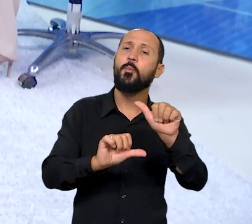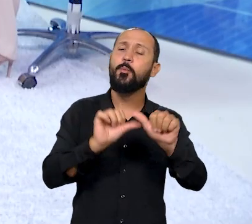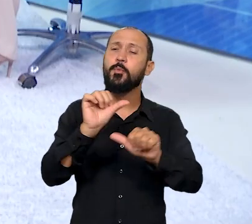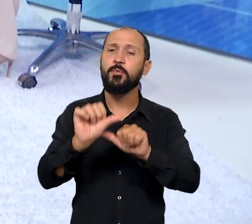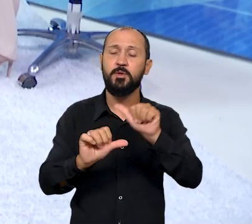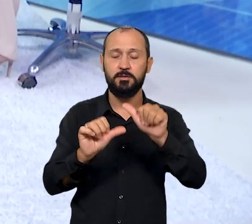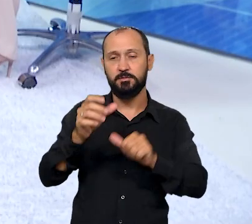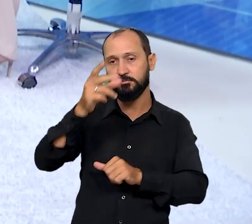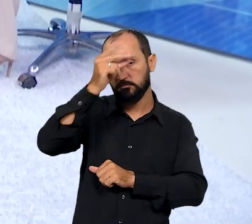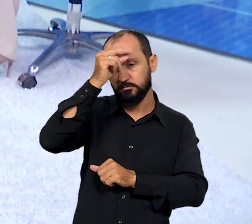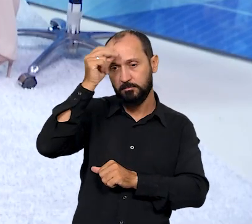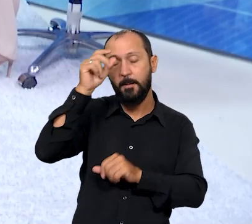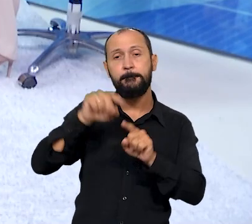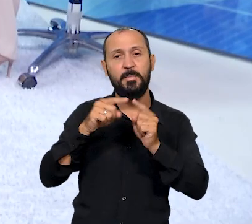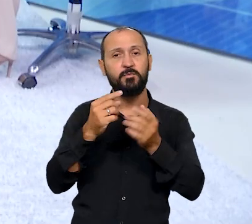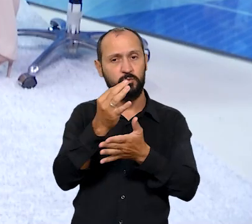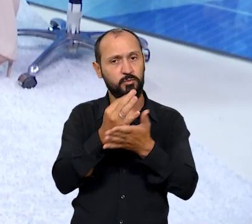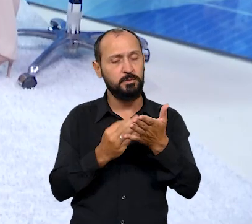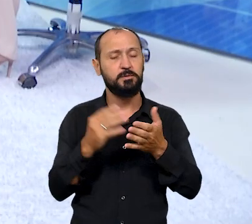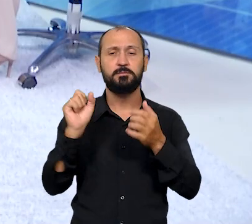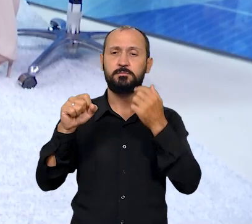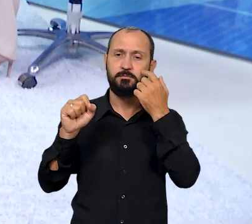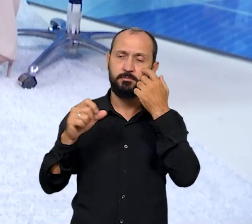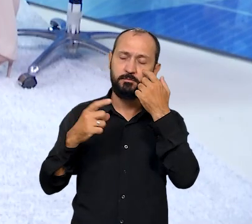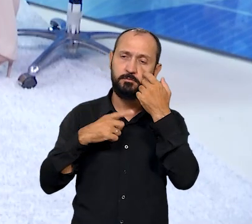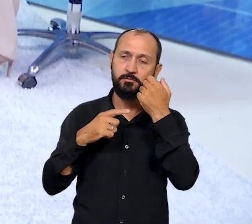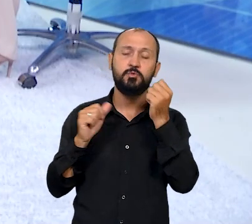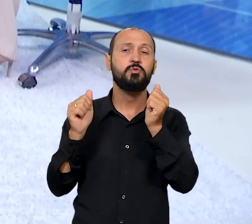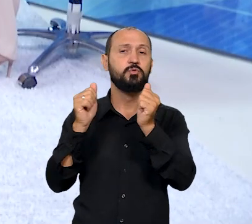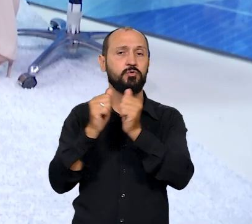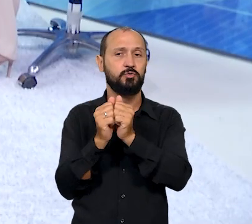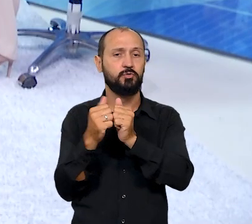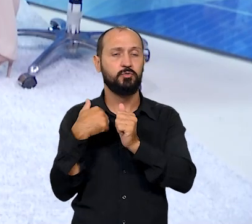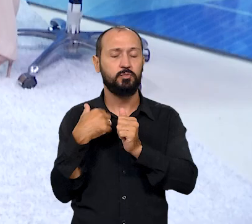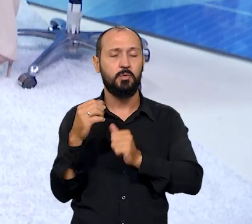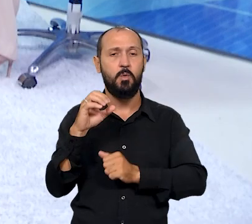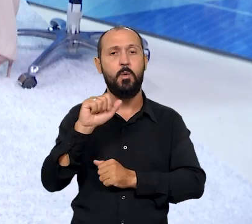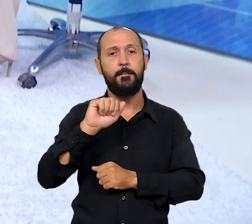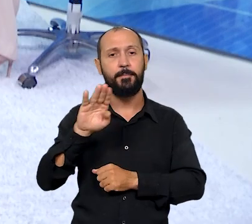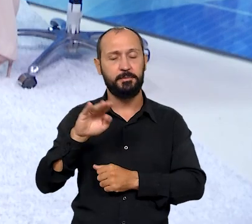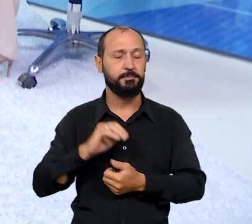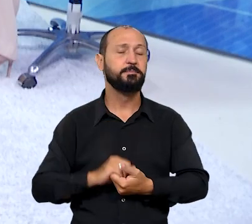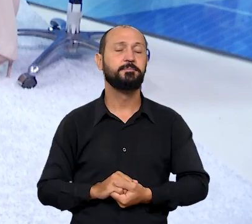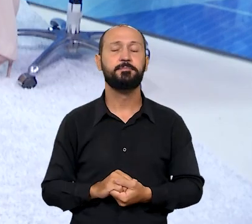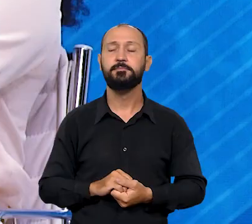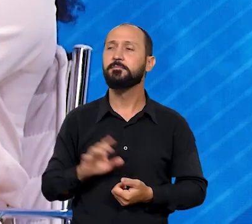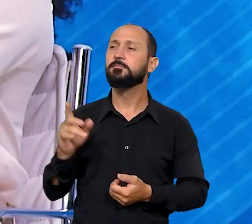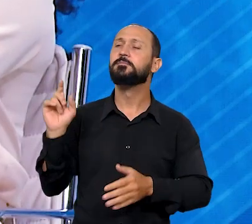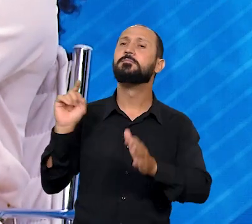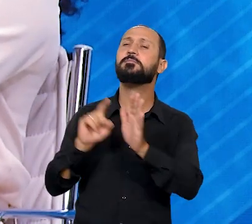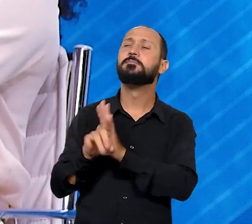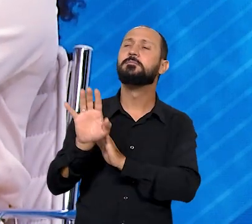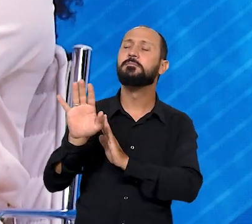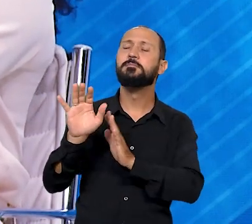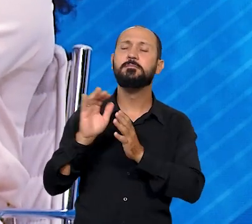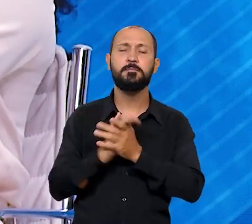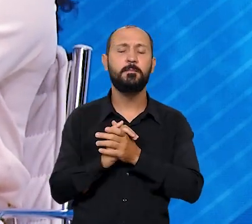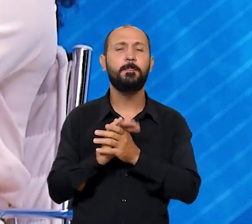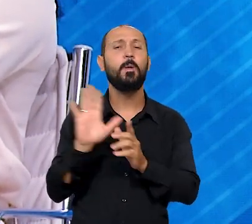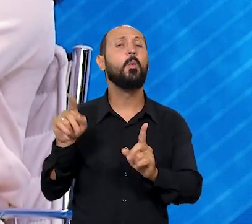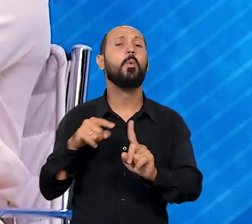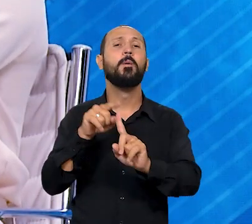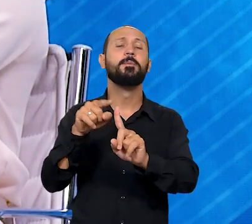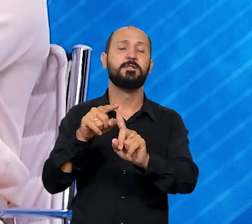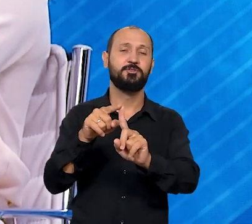algumas alterações da Câmara Municipal, mas foi um texto produzido em coautoria com a OAB. Doutor, quais